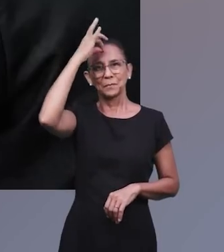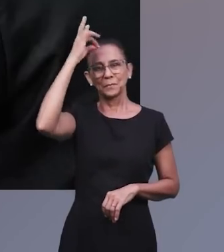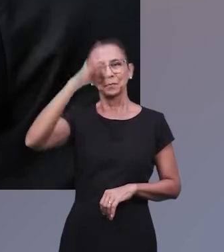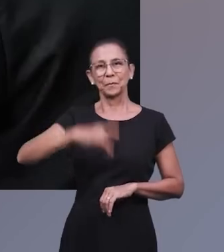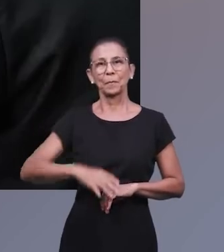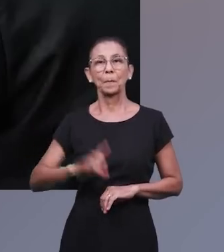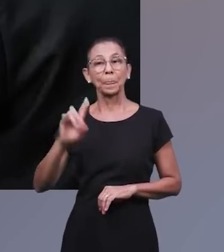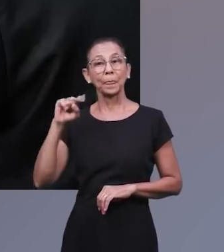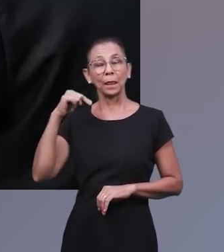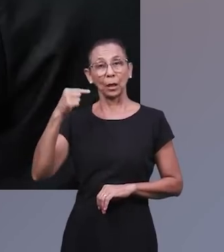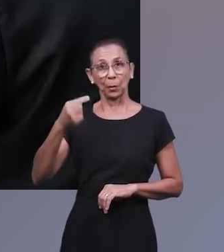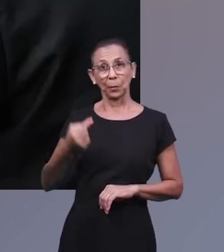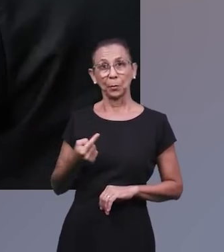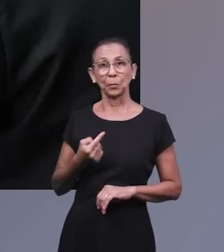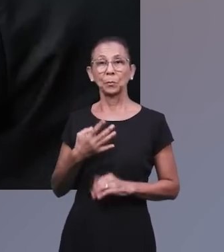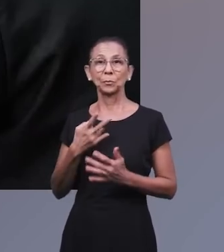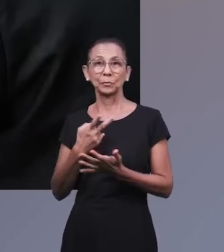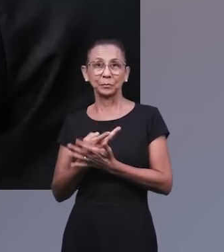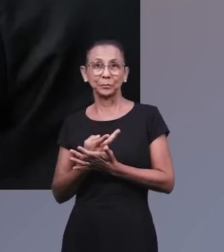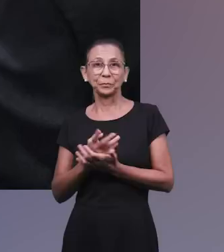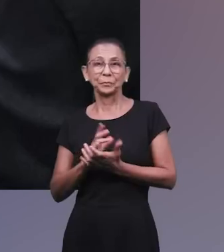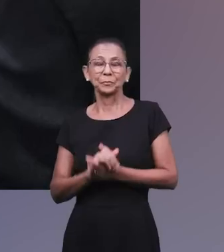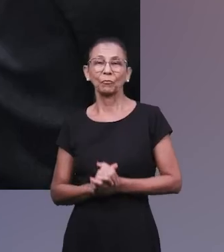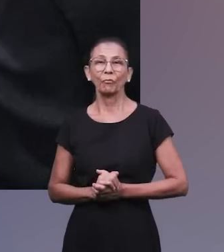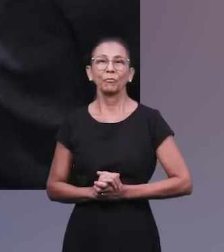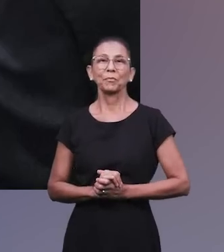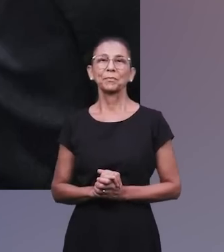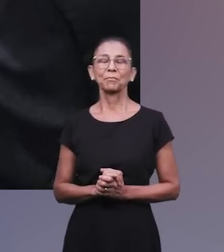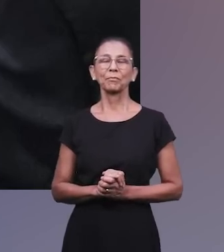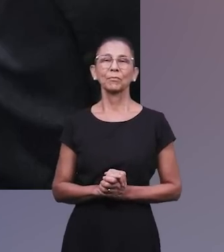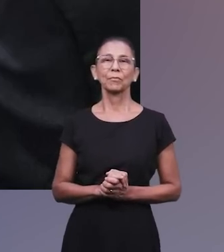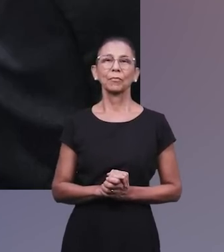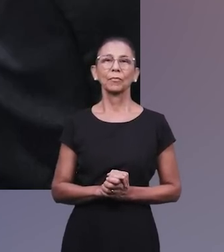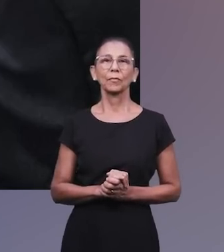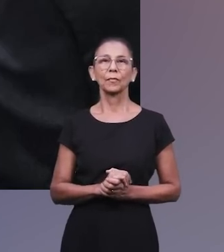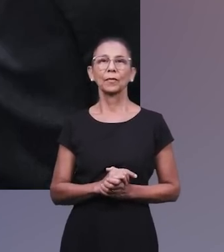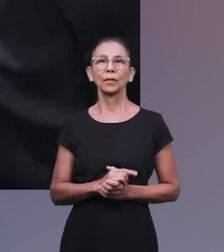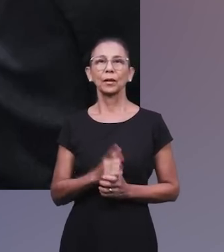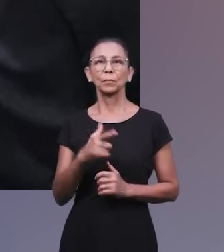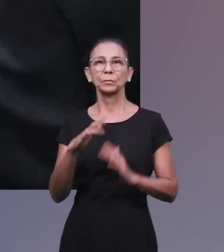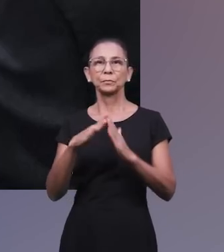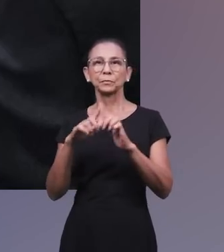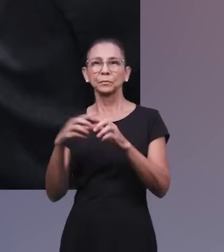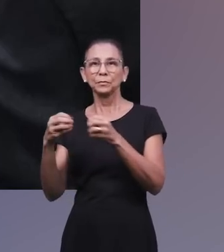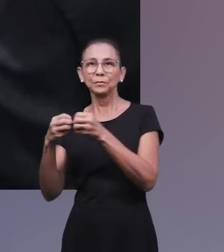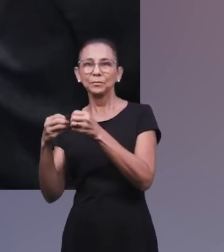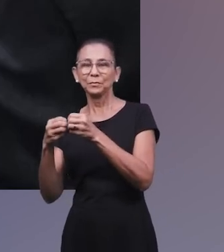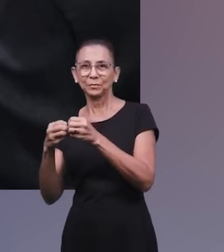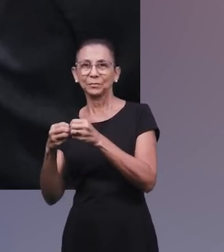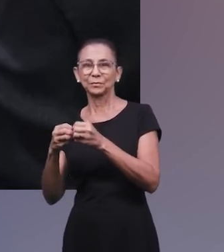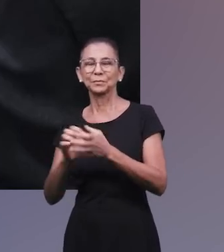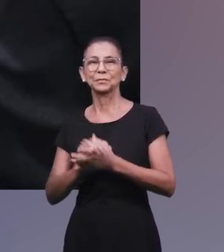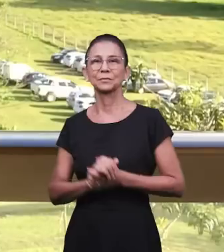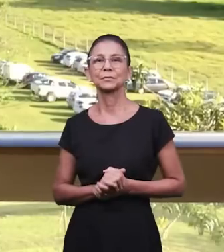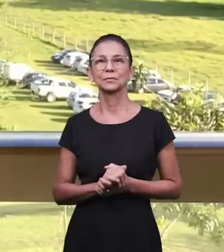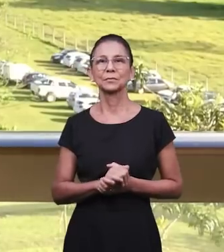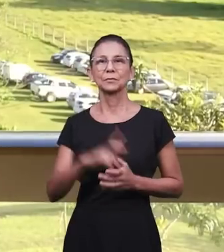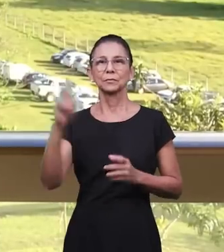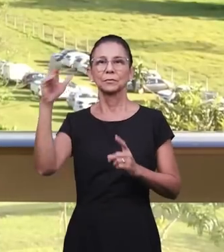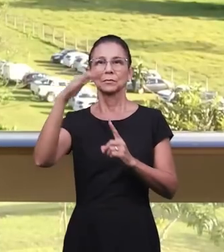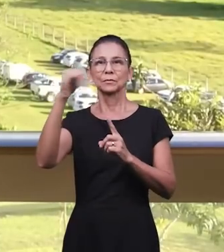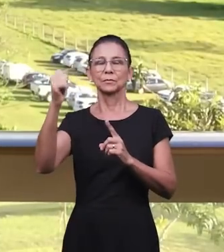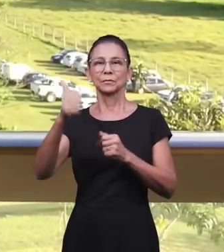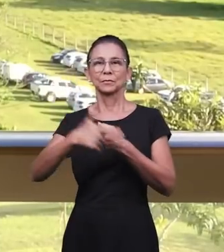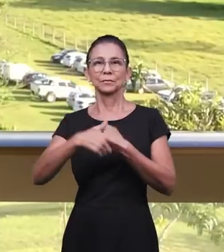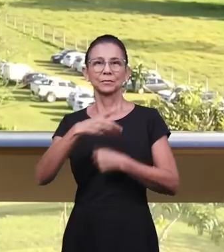a transmissão do satélite, o obreiro Tomasian da igreja do Aririú, em Palhoça, foi chamado para servir como diácono na casa do Senhor.